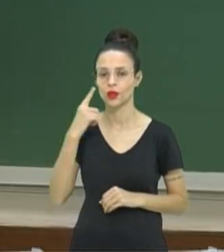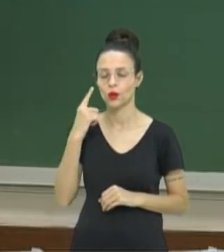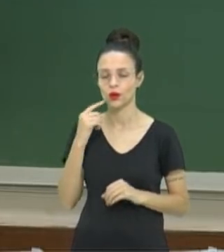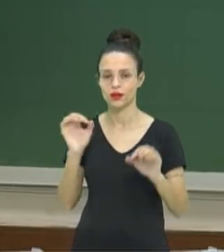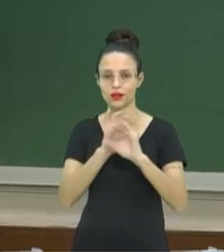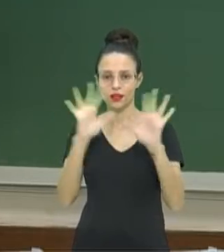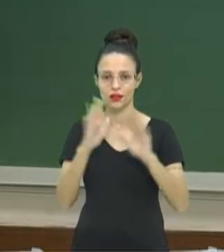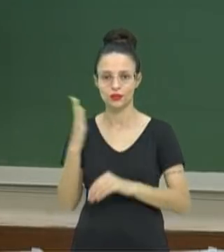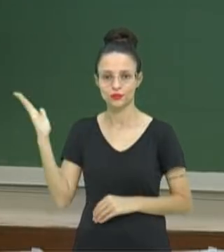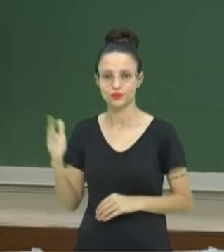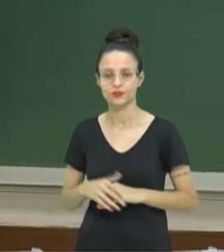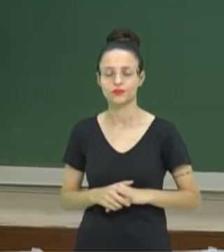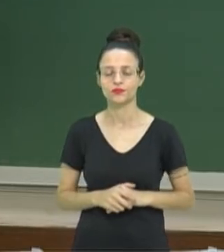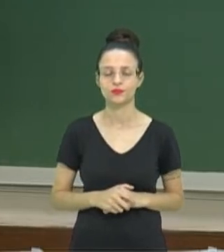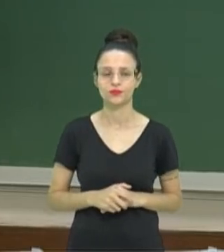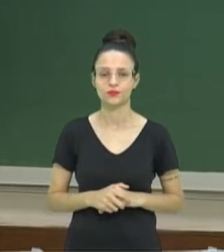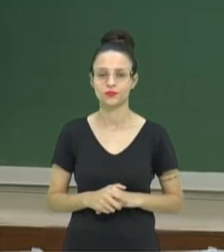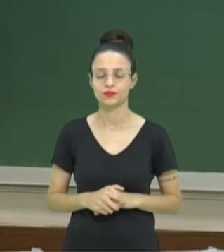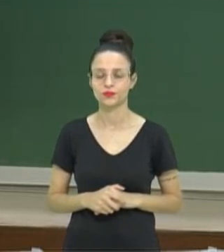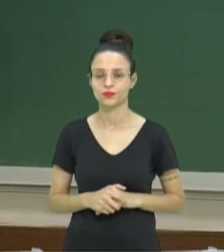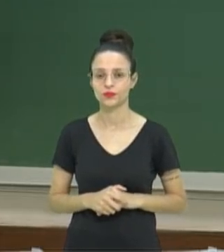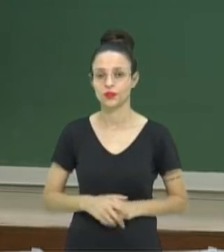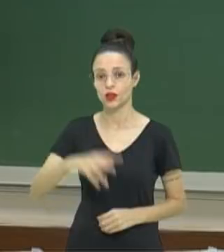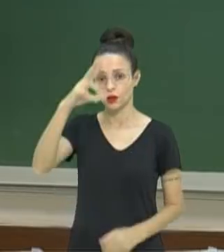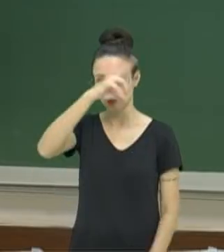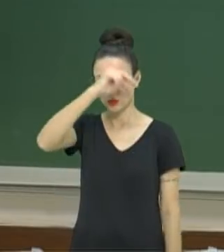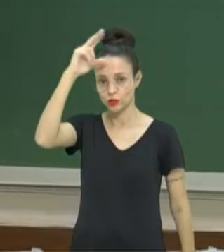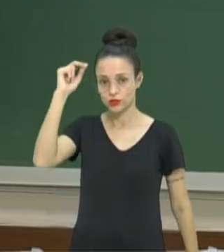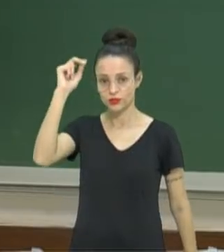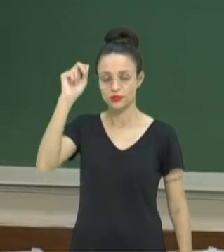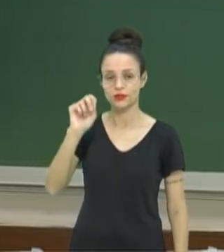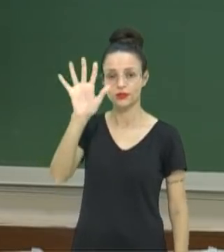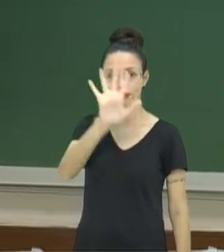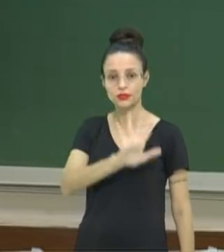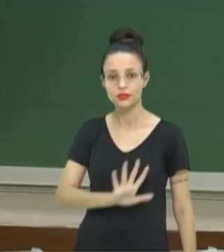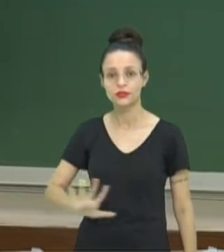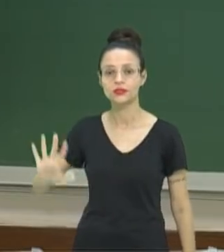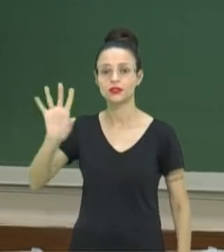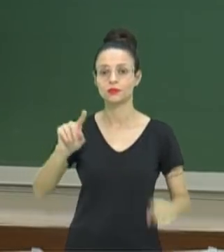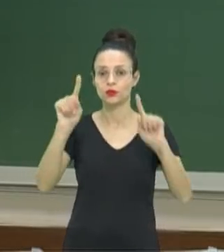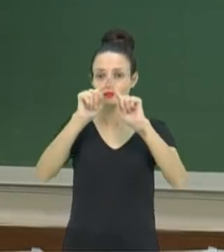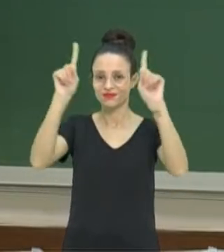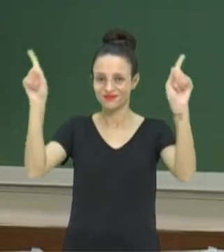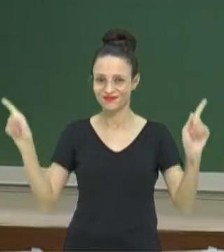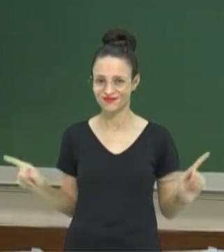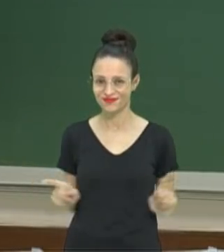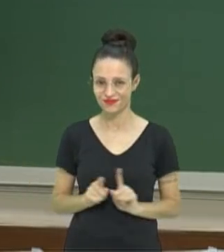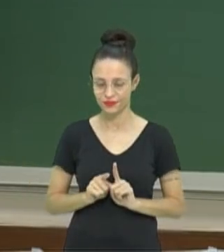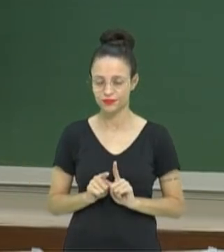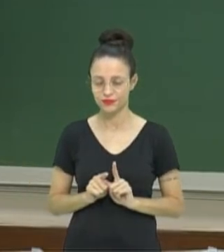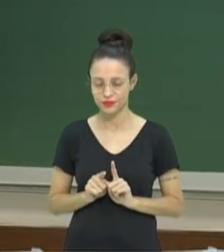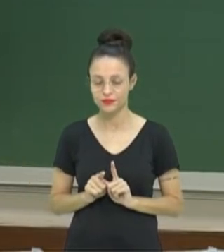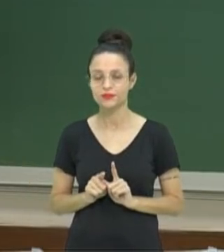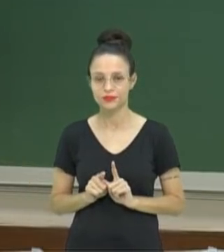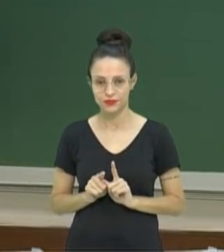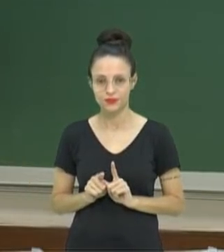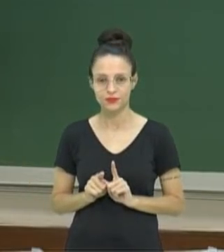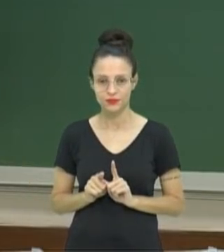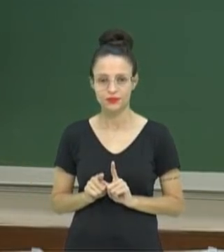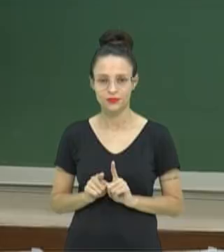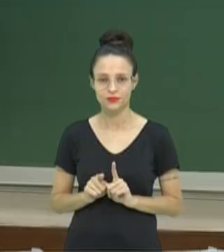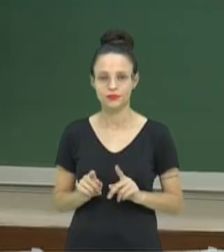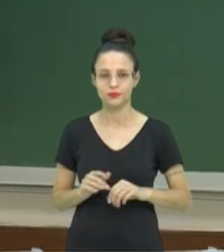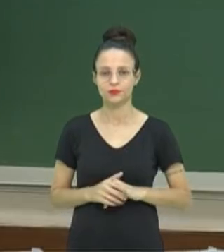para a gente entender. O que nós vamos ter ali? O município é o círculo maior, a esfera